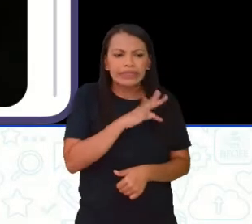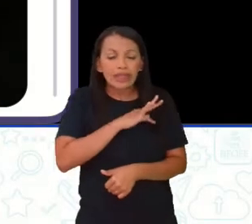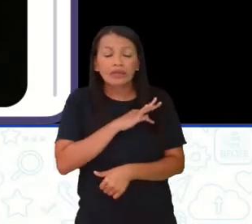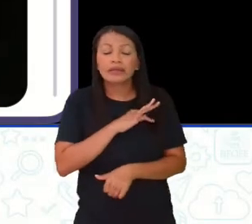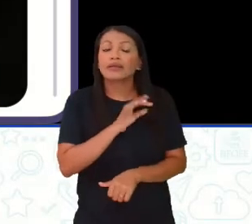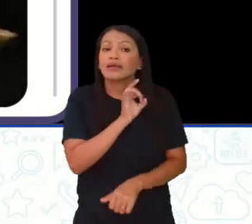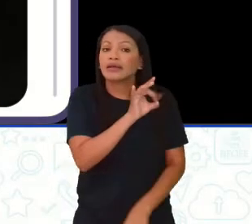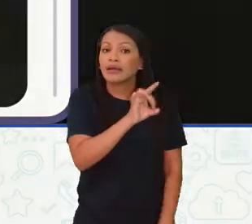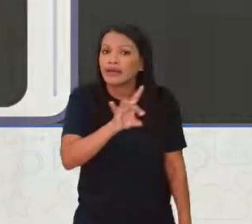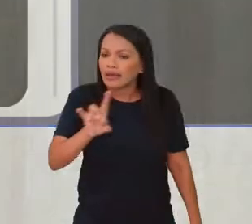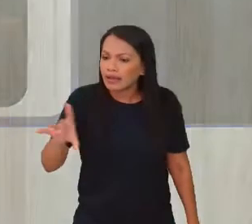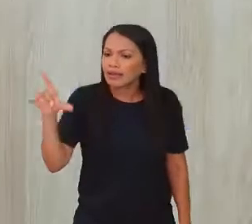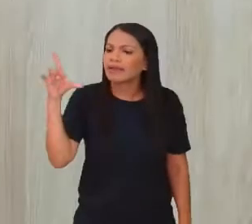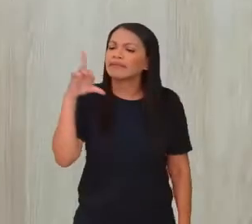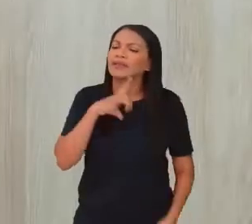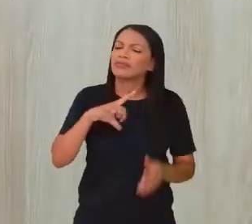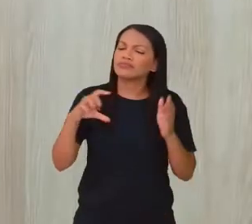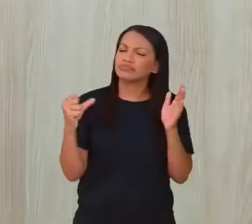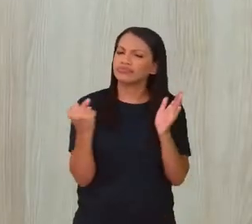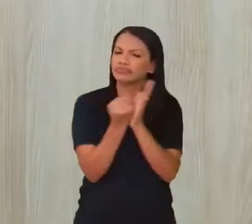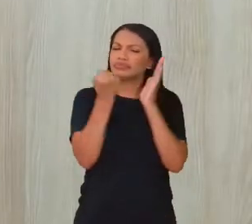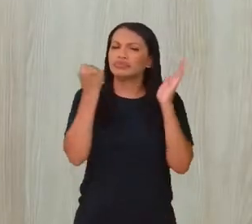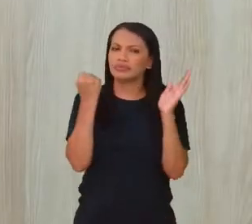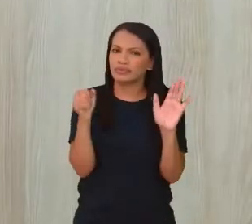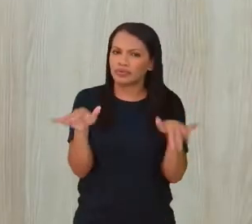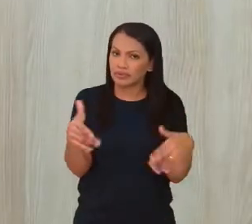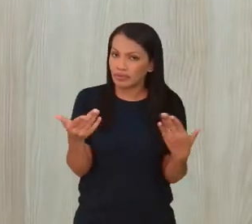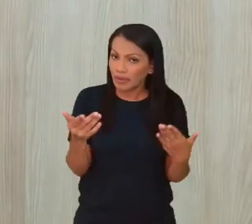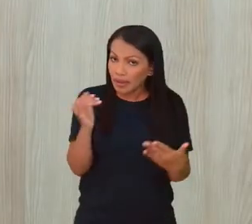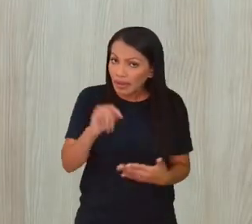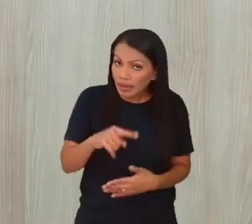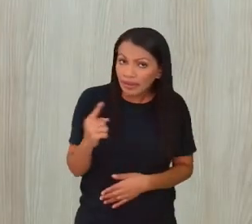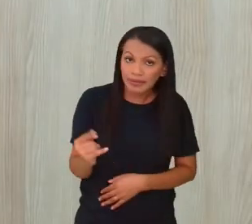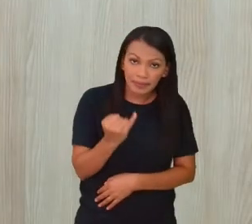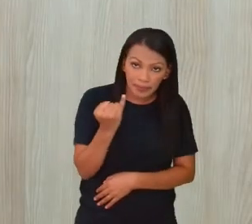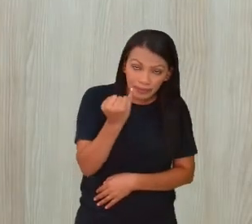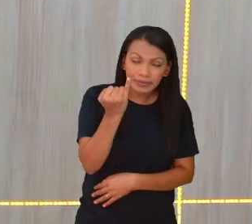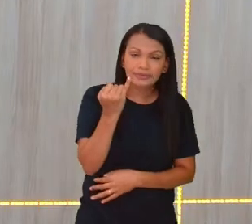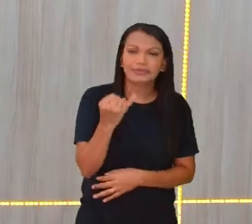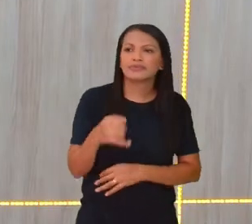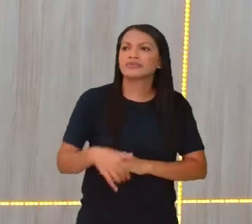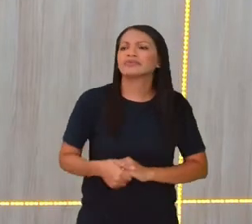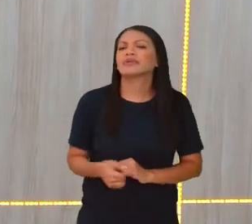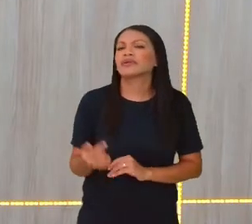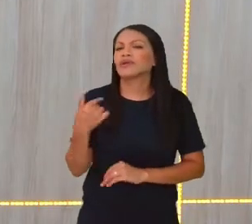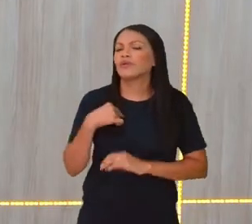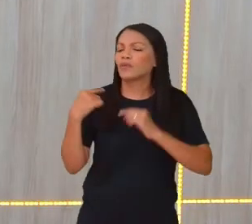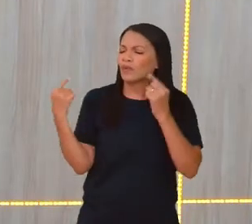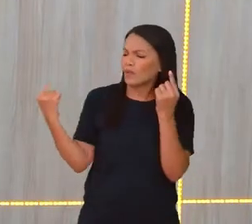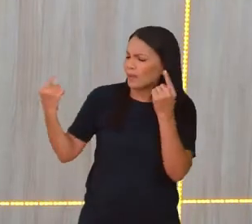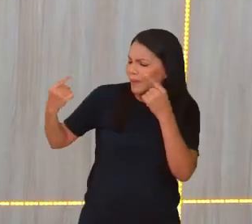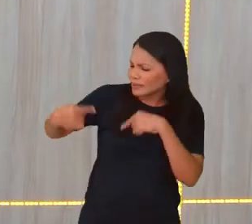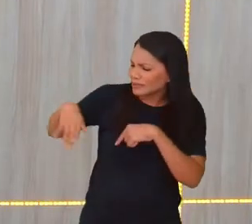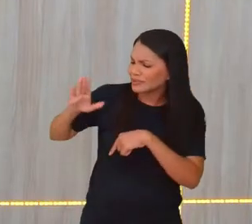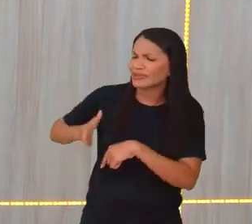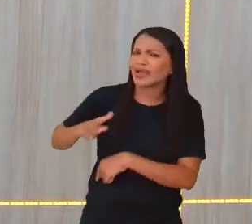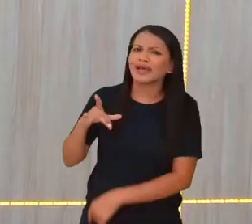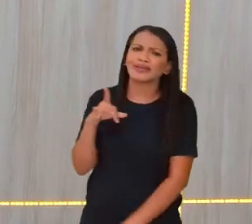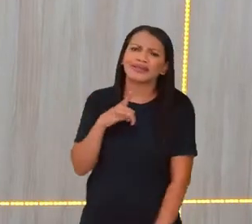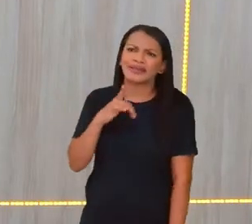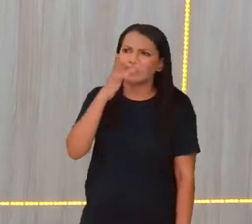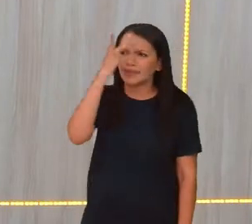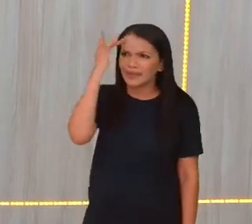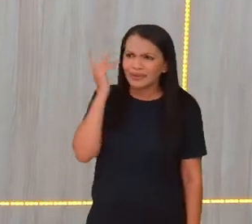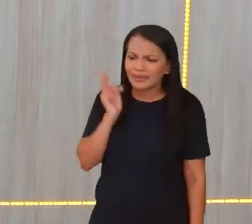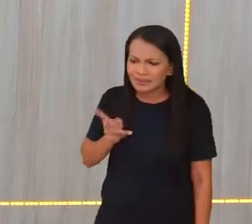cada lutador tem a sua marca, né? Então, é importante. Com certeza. Quando eu competia, né? Já tinha aquelas pessoas que a